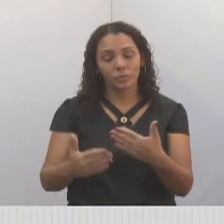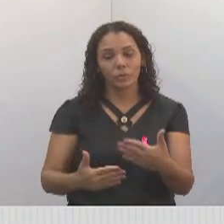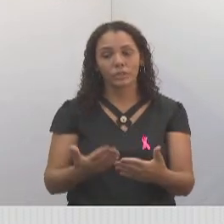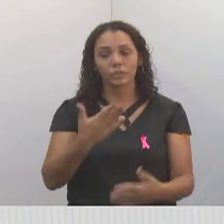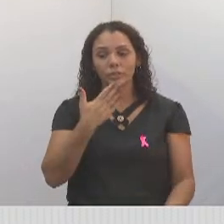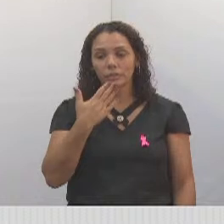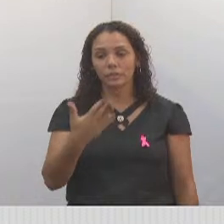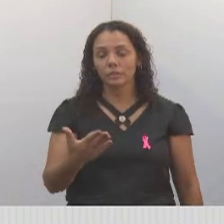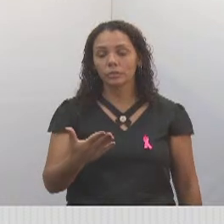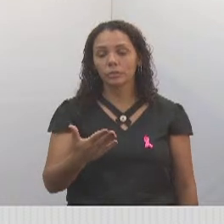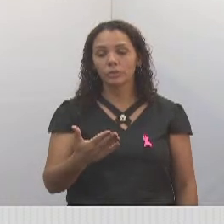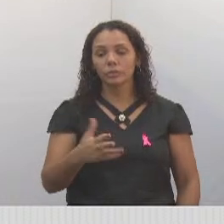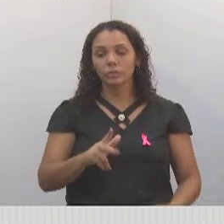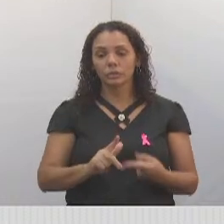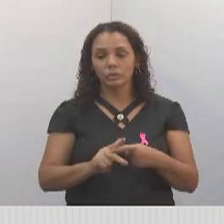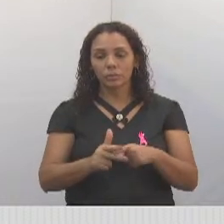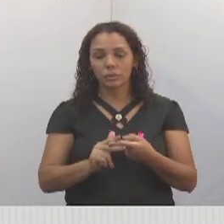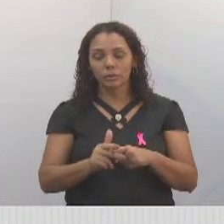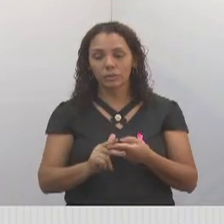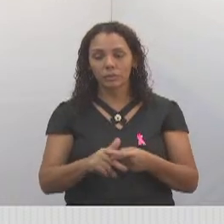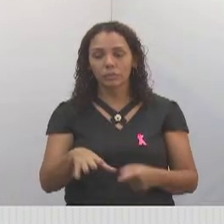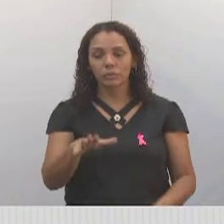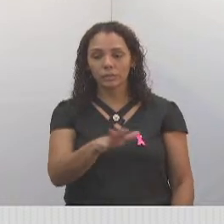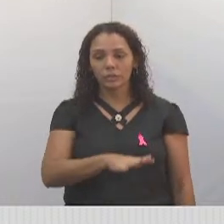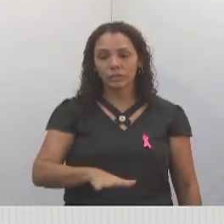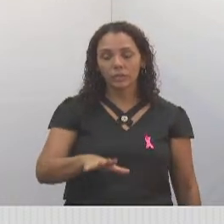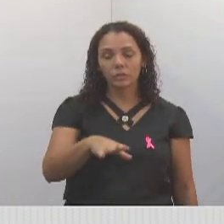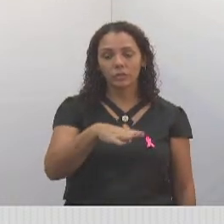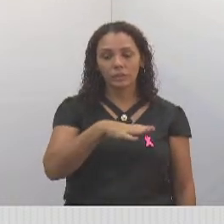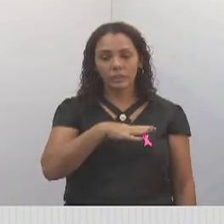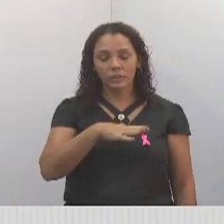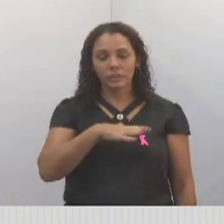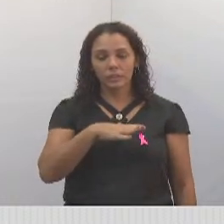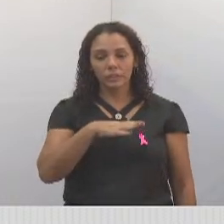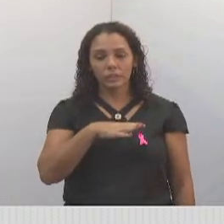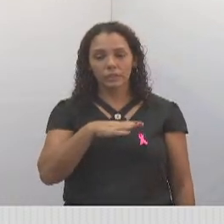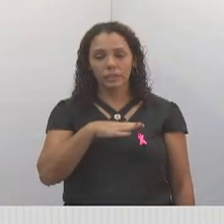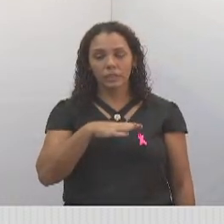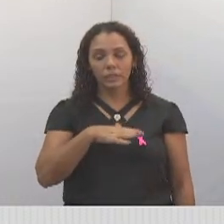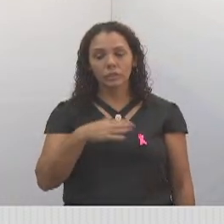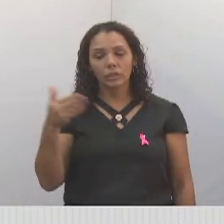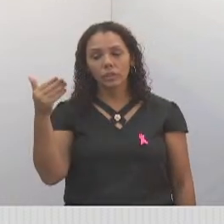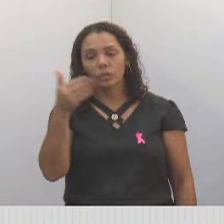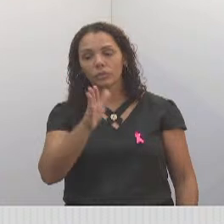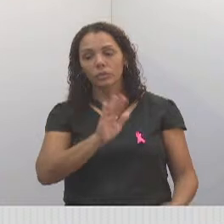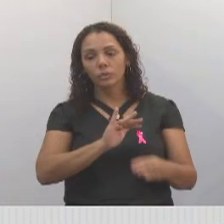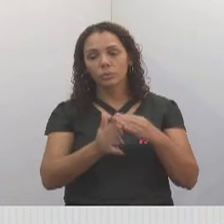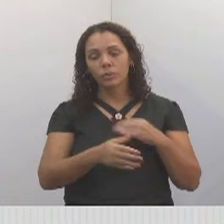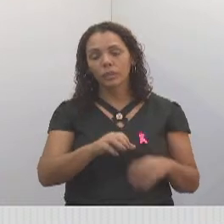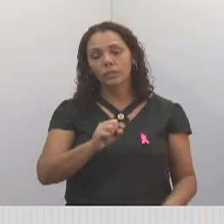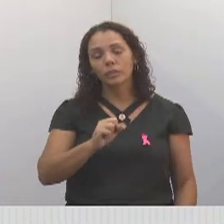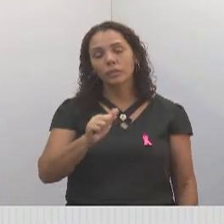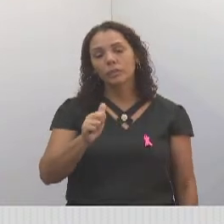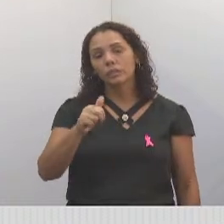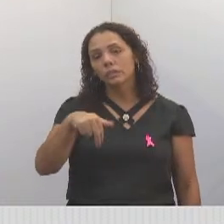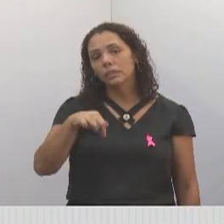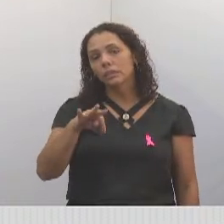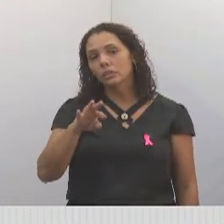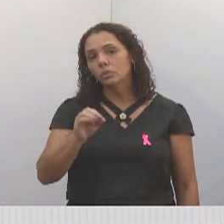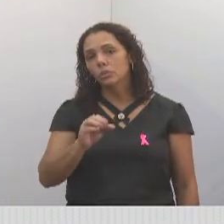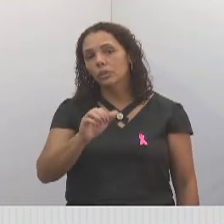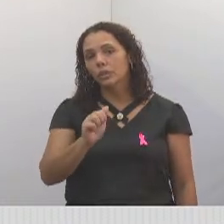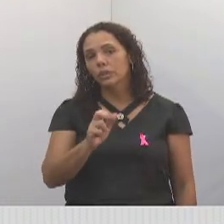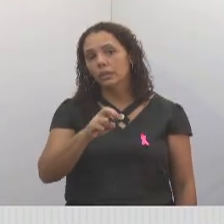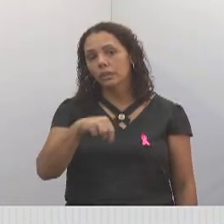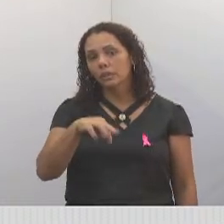pedidos de manutenção na cidade, eu fui no Parque Santo Antônio. Gente, todo